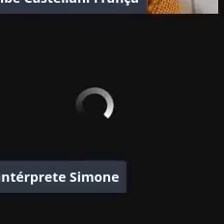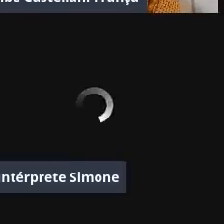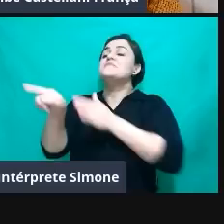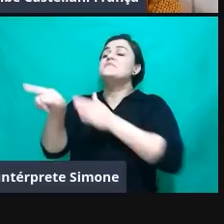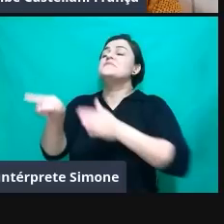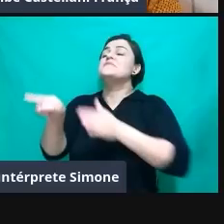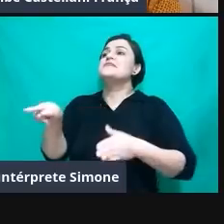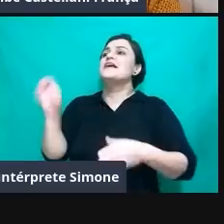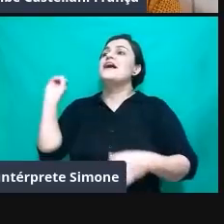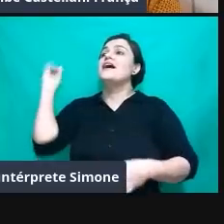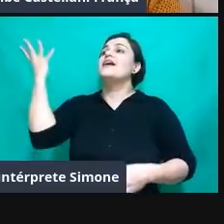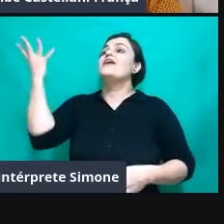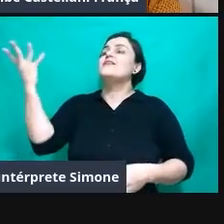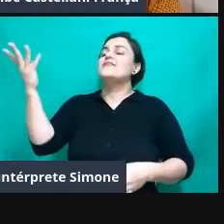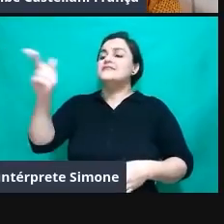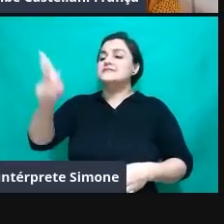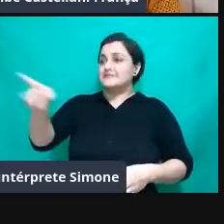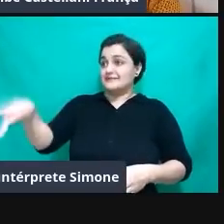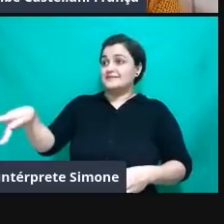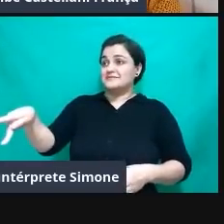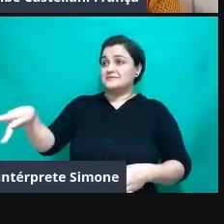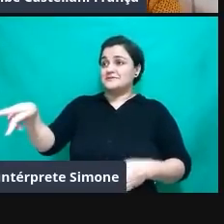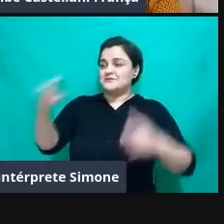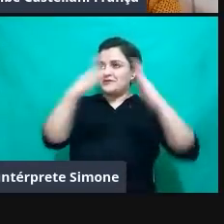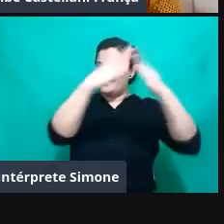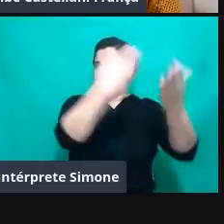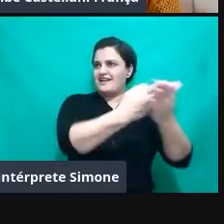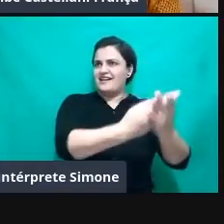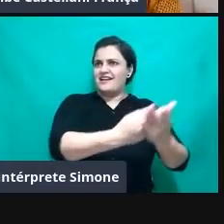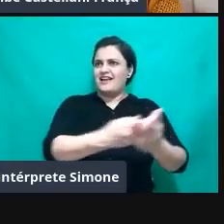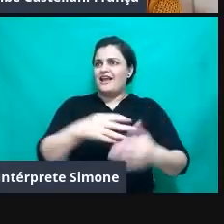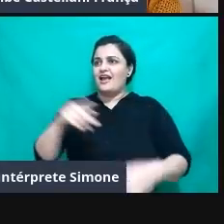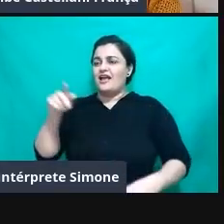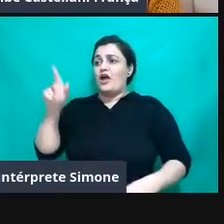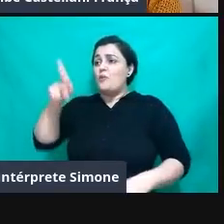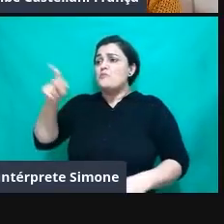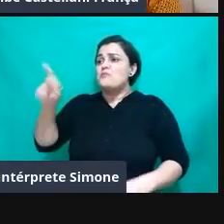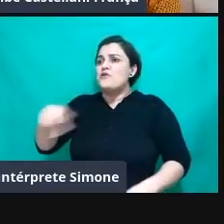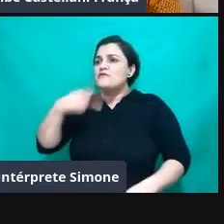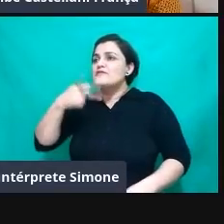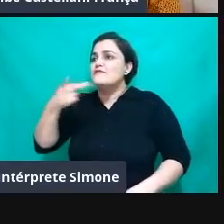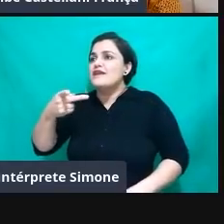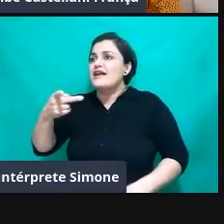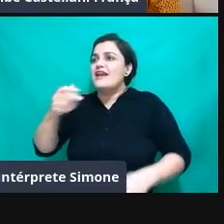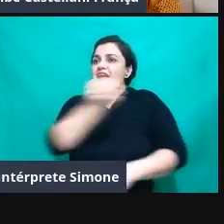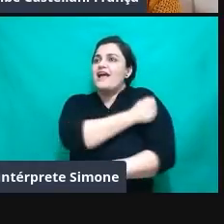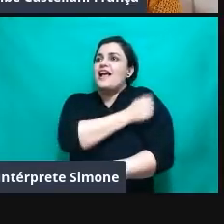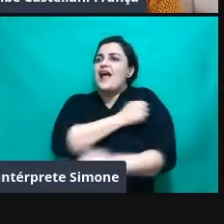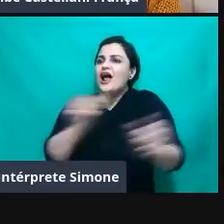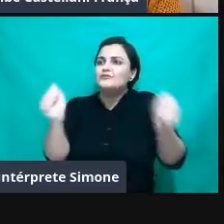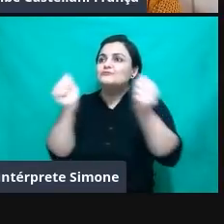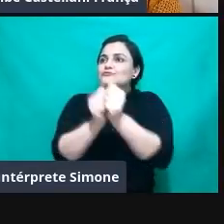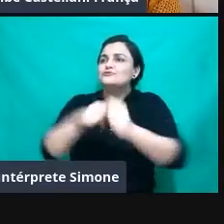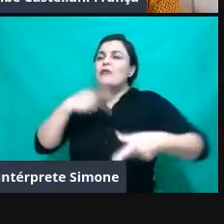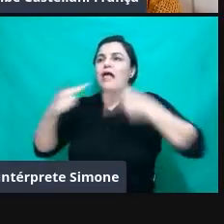né, e os alunos falarem juntos, acontecia com vocês ou é só comigo mesmo?